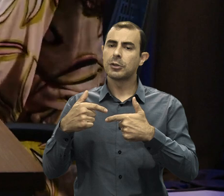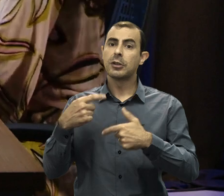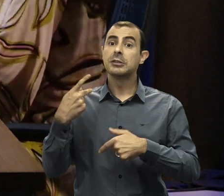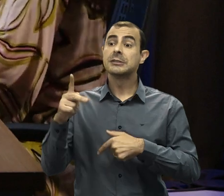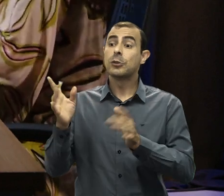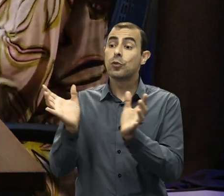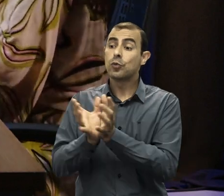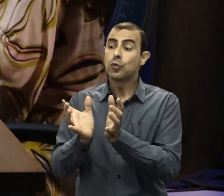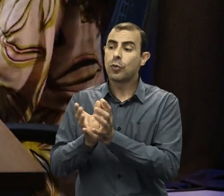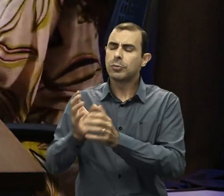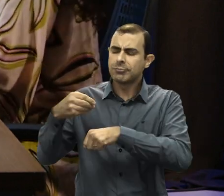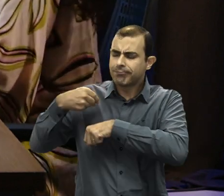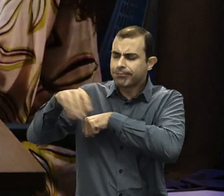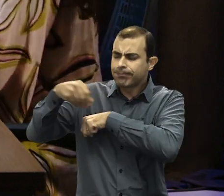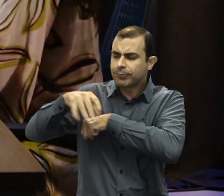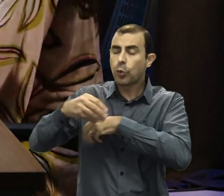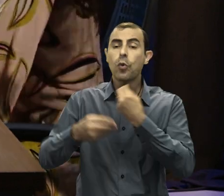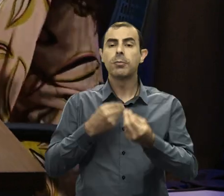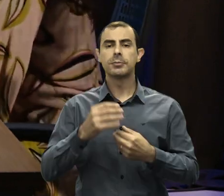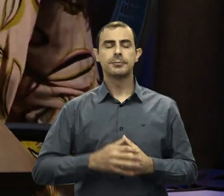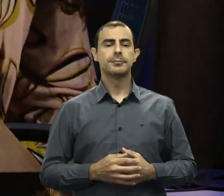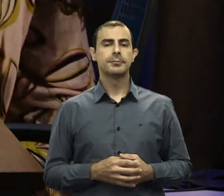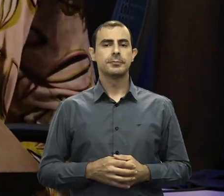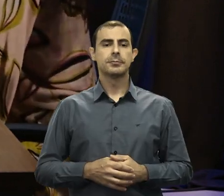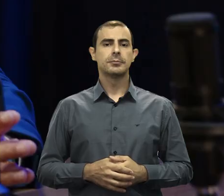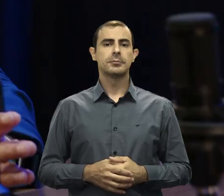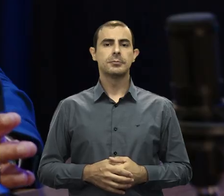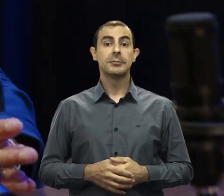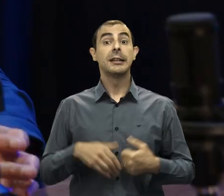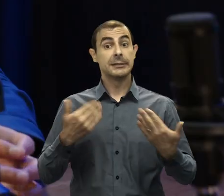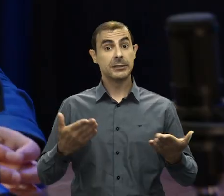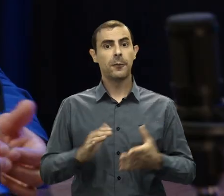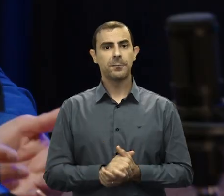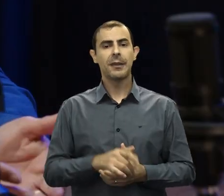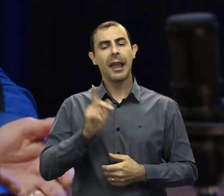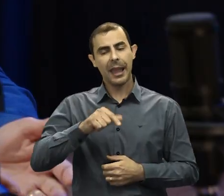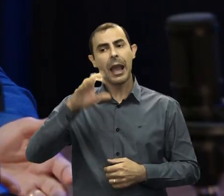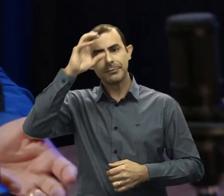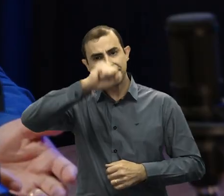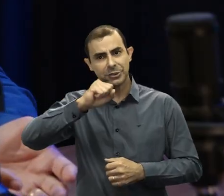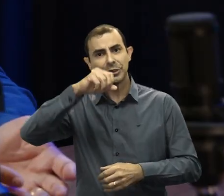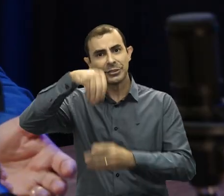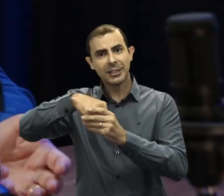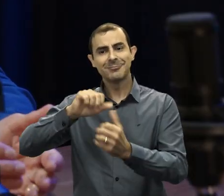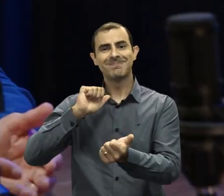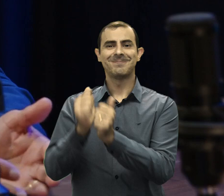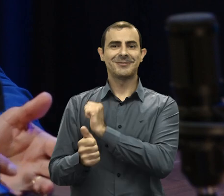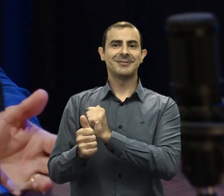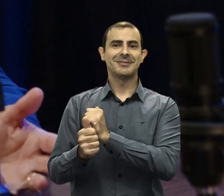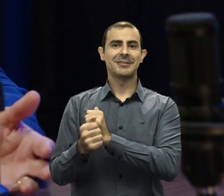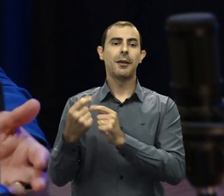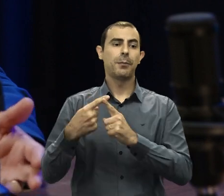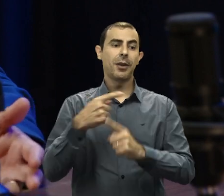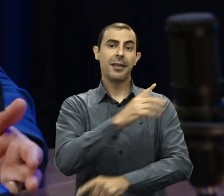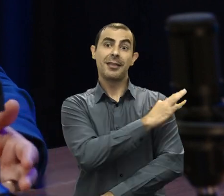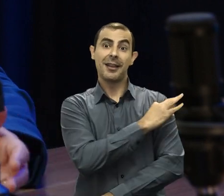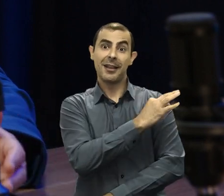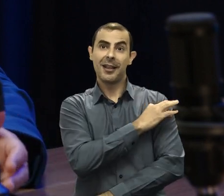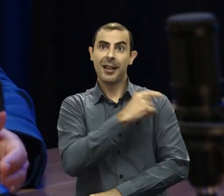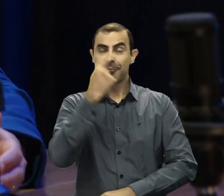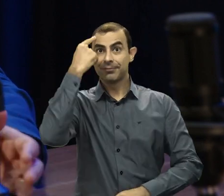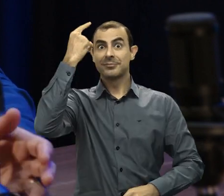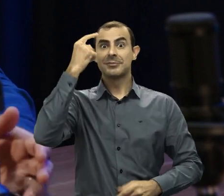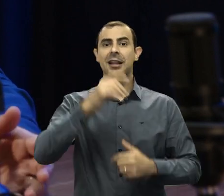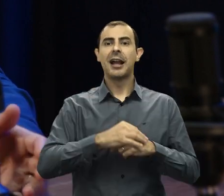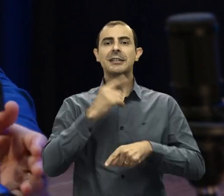né? Como que você passa isso ali para o seu mandato? Então, é algo que eu aprendi com o esporte. Exato. Essa questão de ser treinador. Hoje